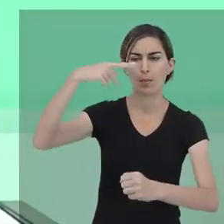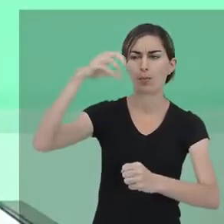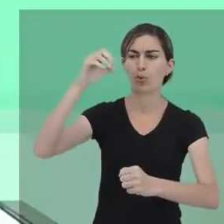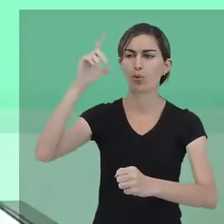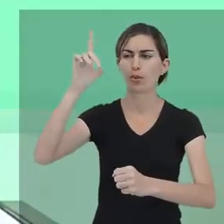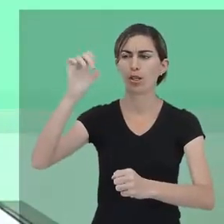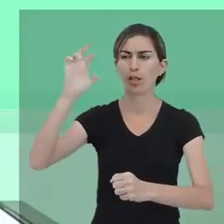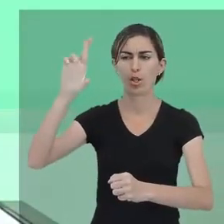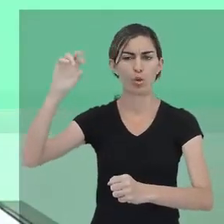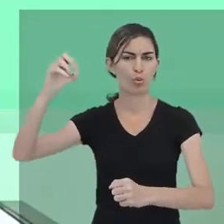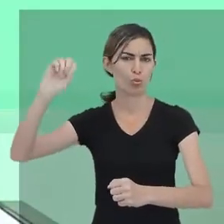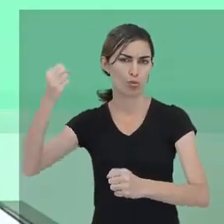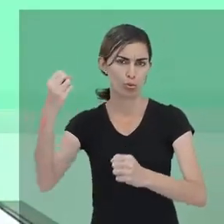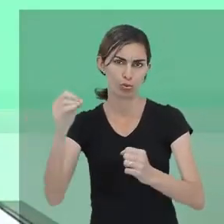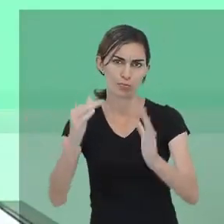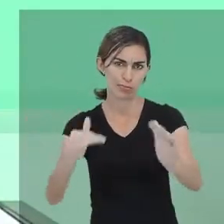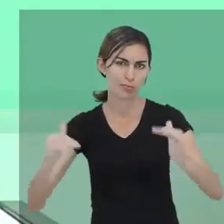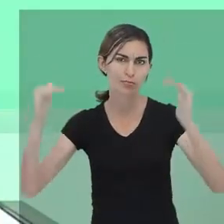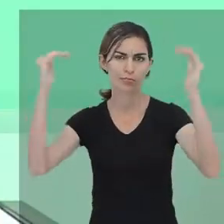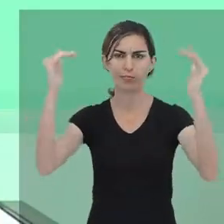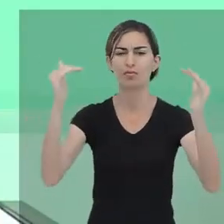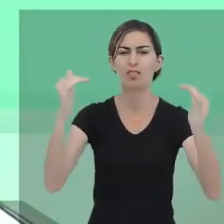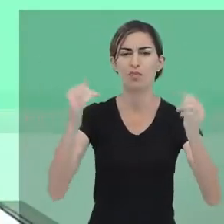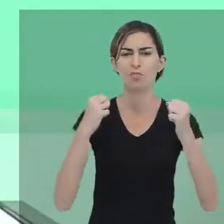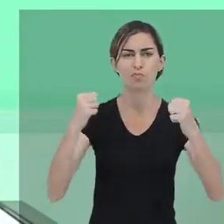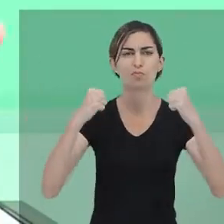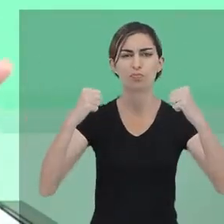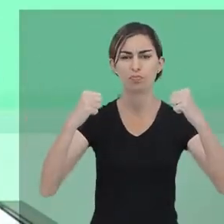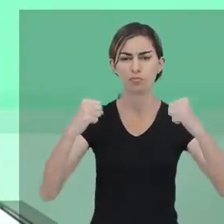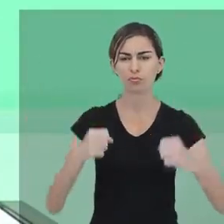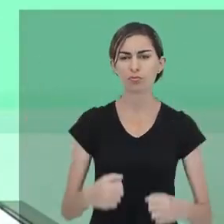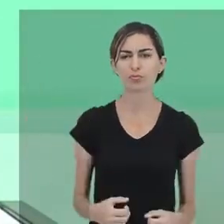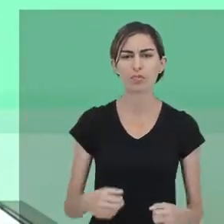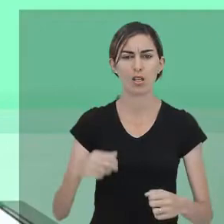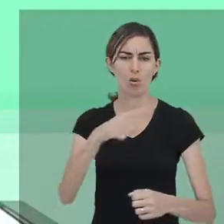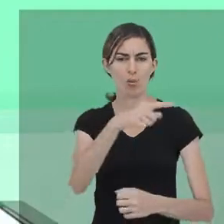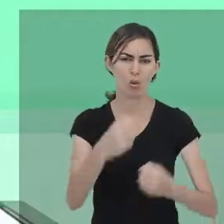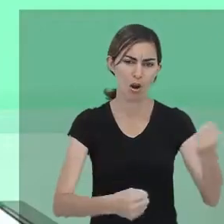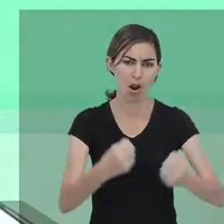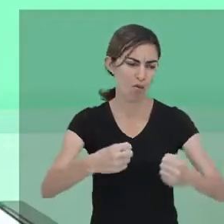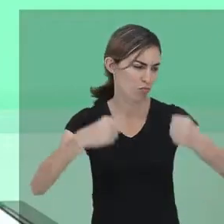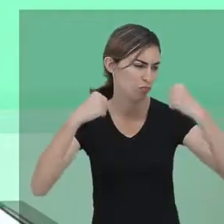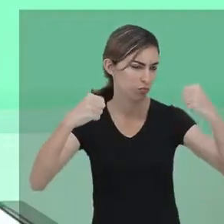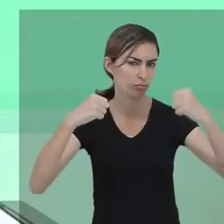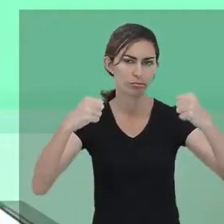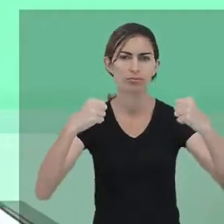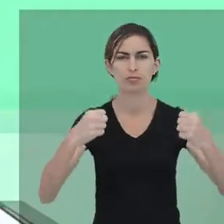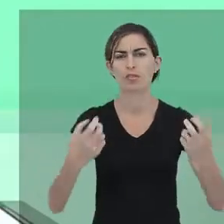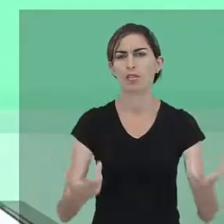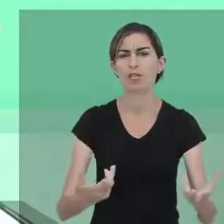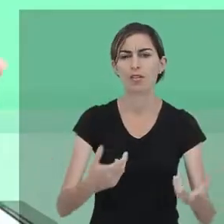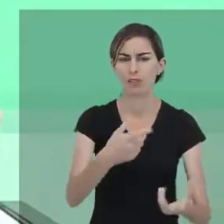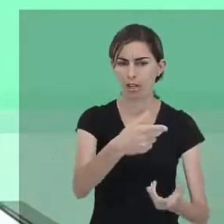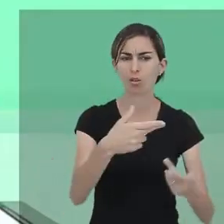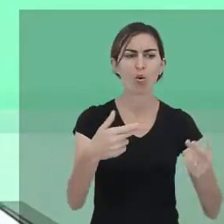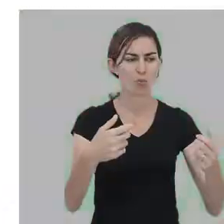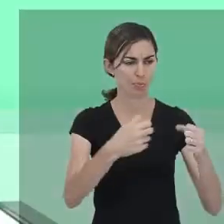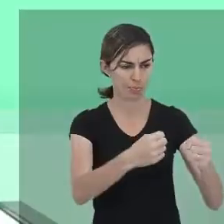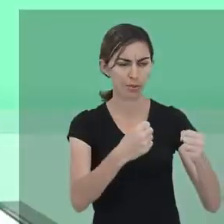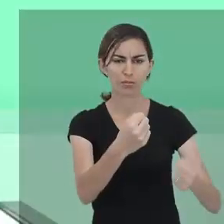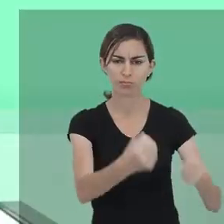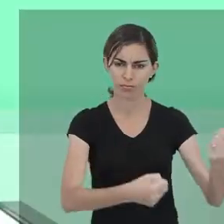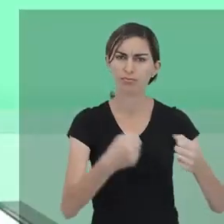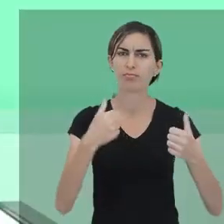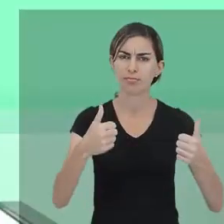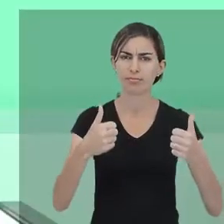Então, powerful. Okay? This transport is very powerful. Esse transporte é muito poderoso. O